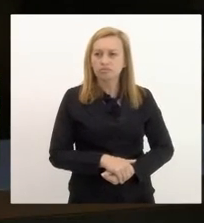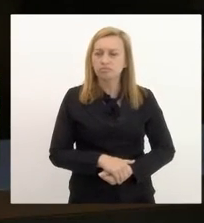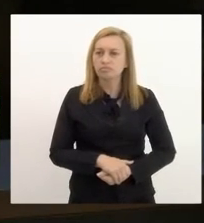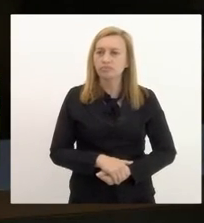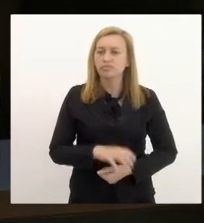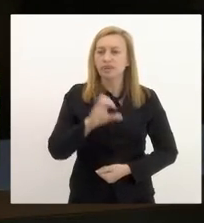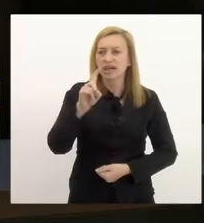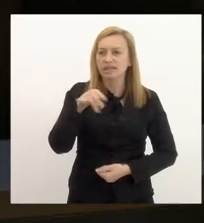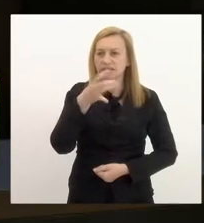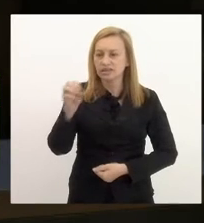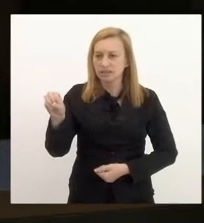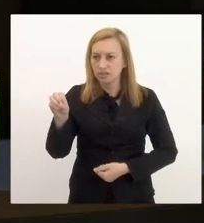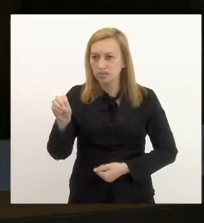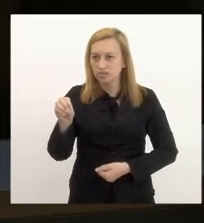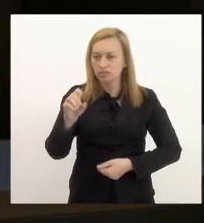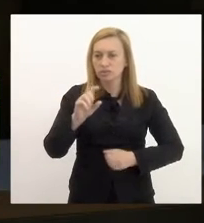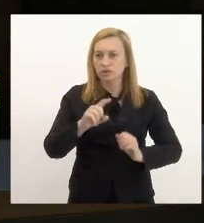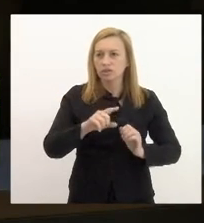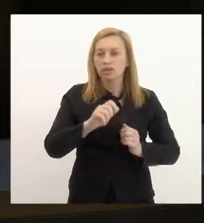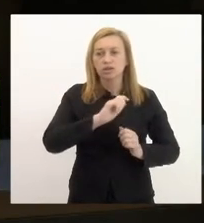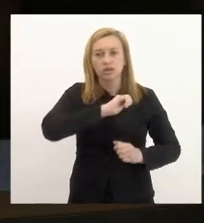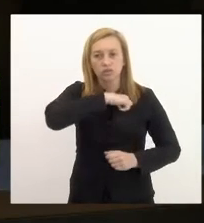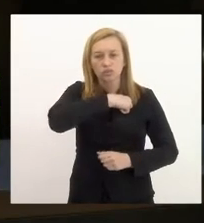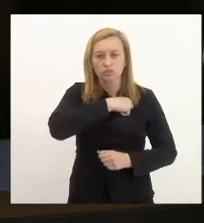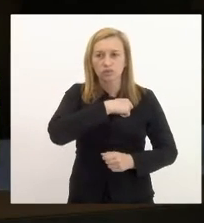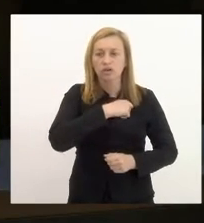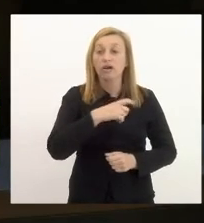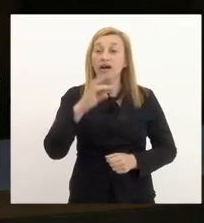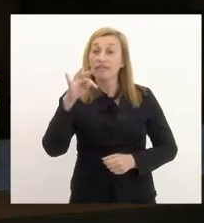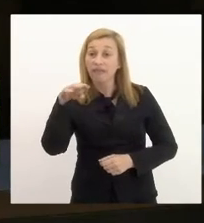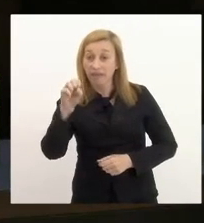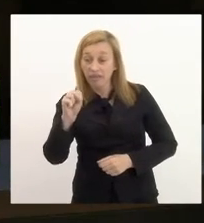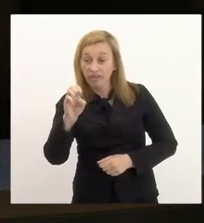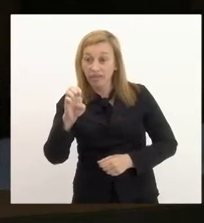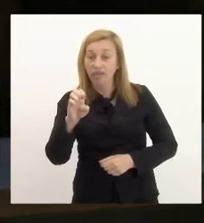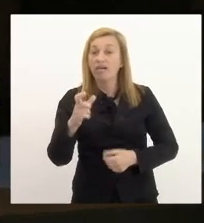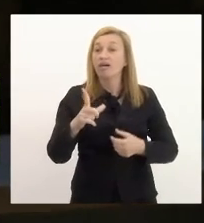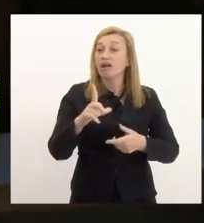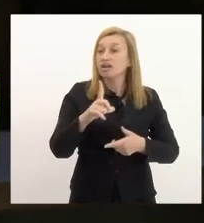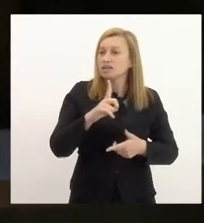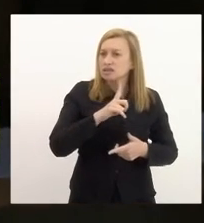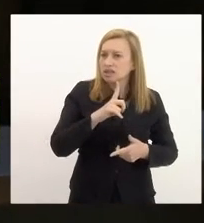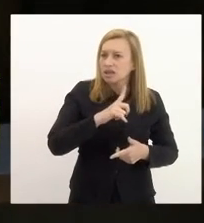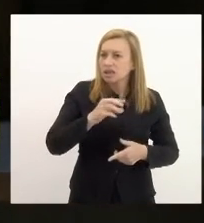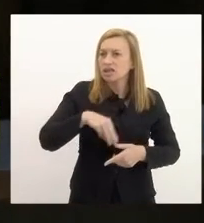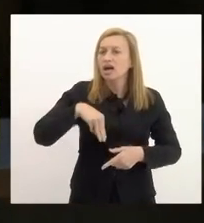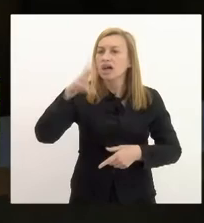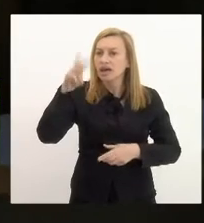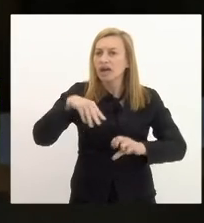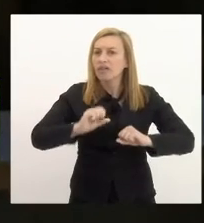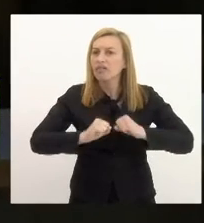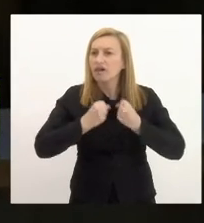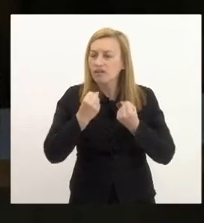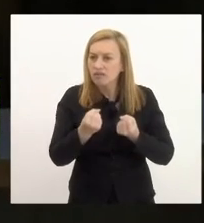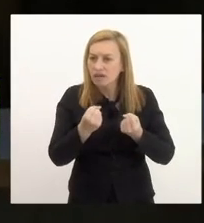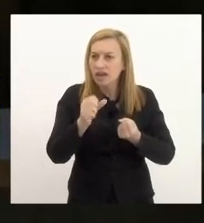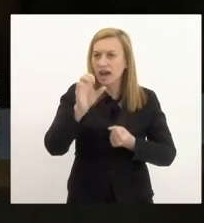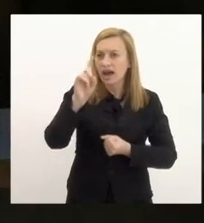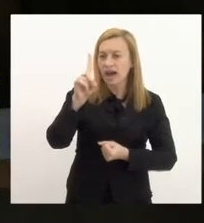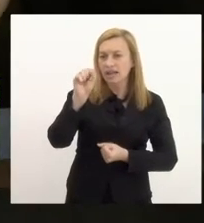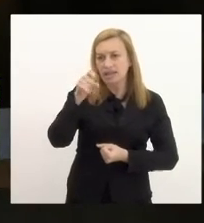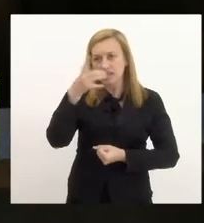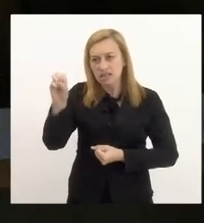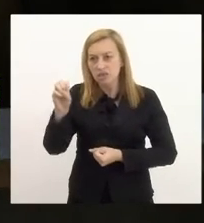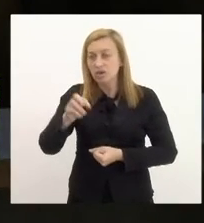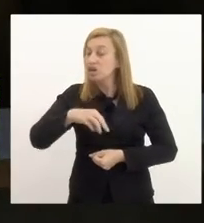adesão regime de recuperação fiscal a tese ela tem há quem defenda a Adesão e